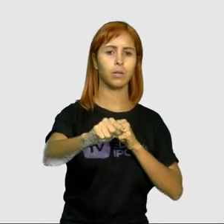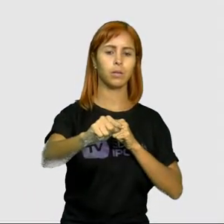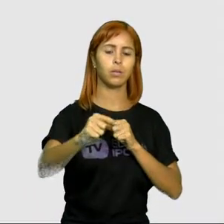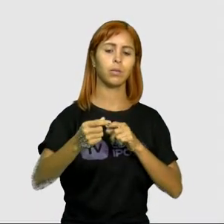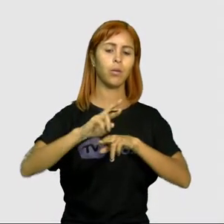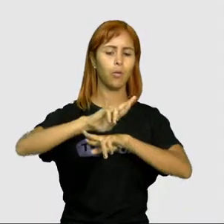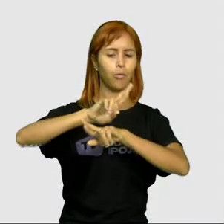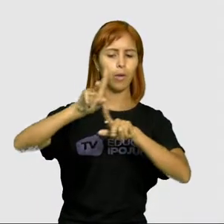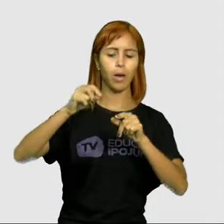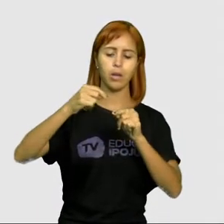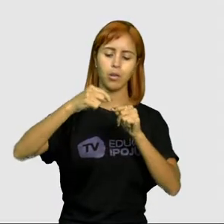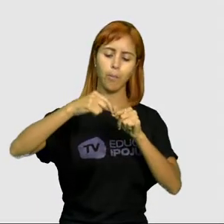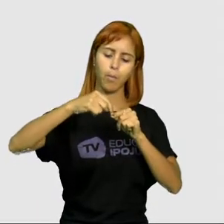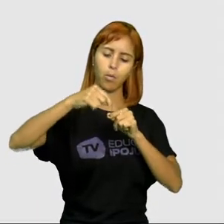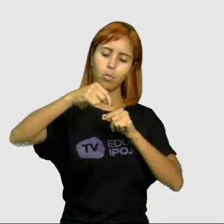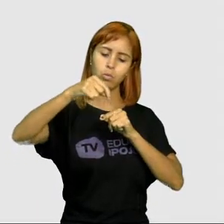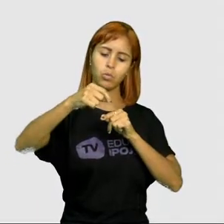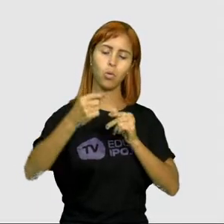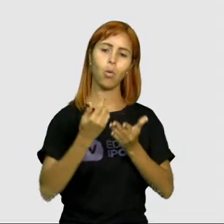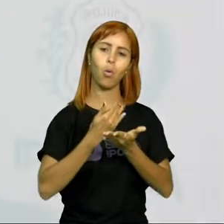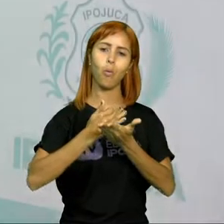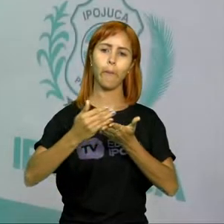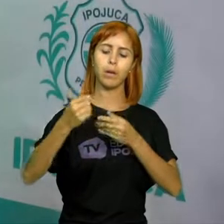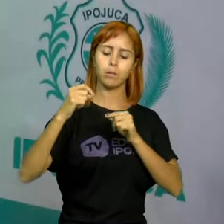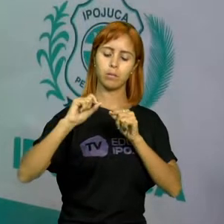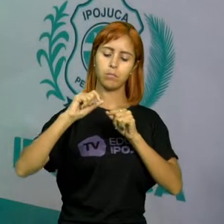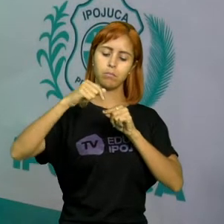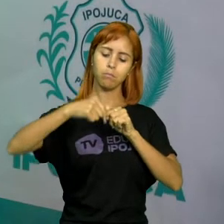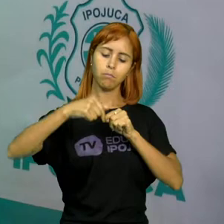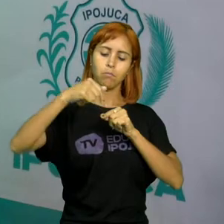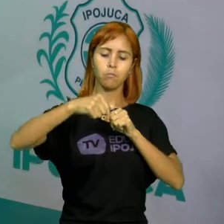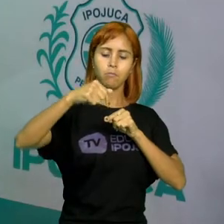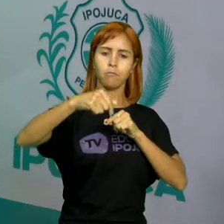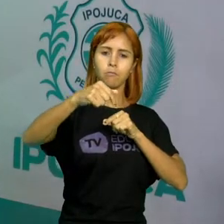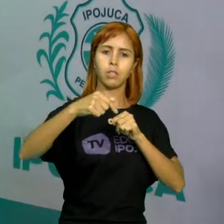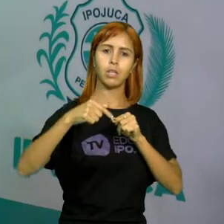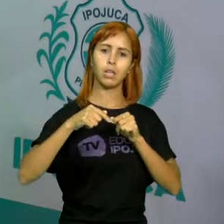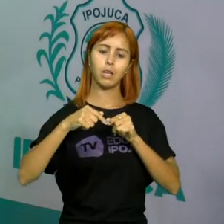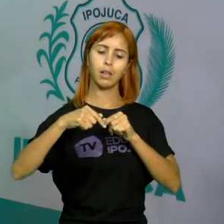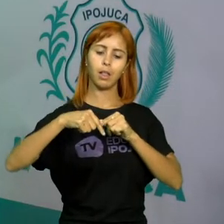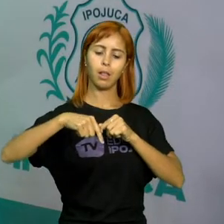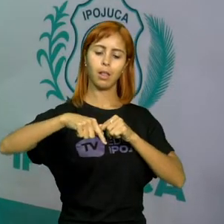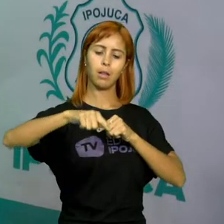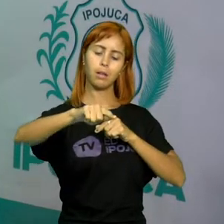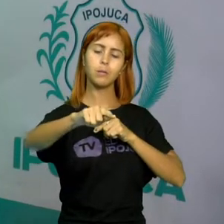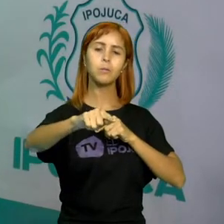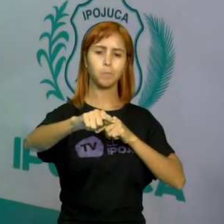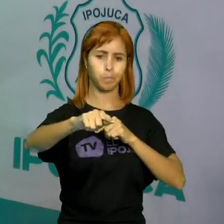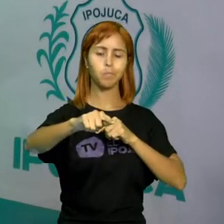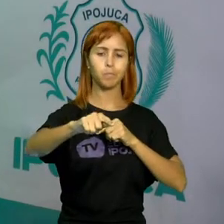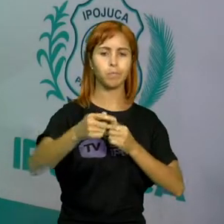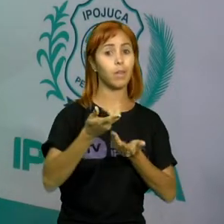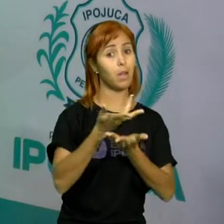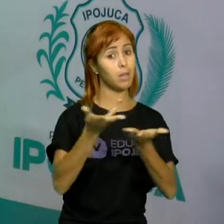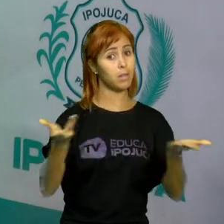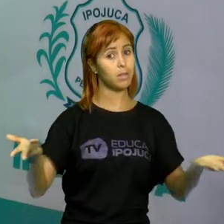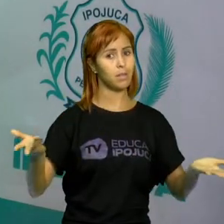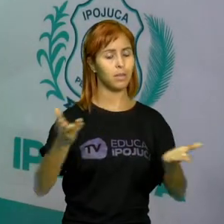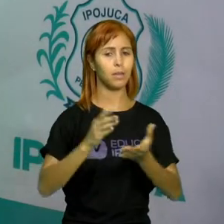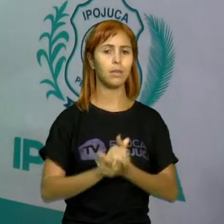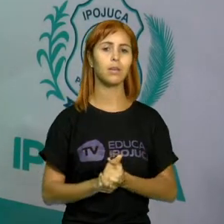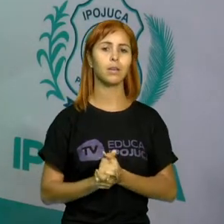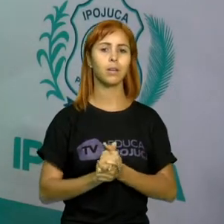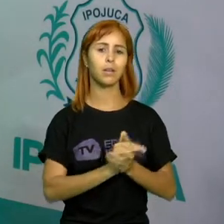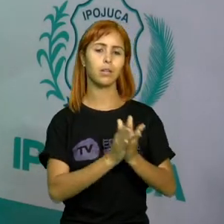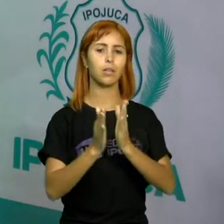de pontos. Quando eu começo a construção do ponto, eu posso já delinear e transformar na linha. Sendo assim, direciona